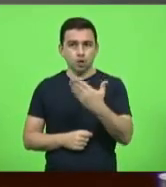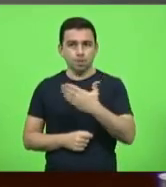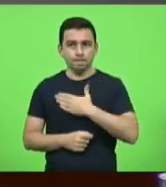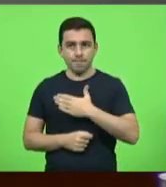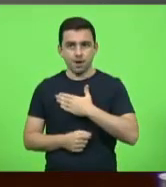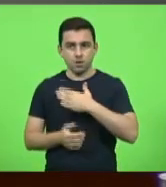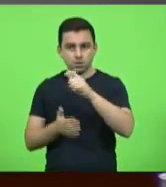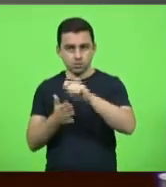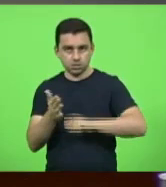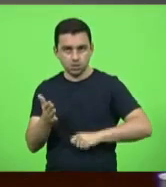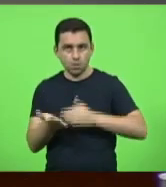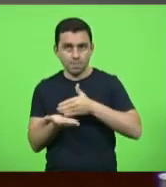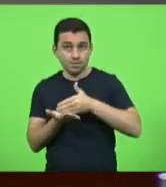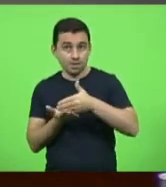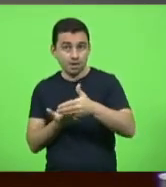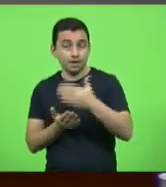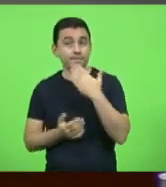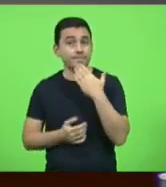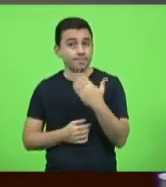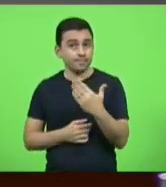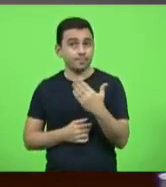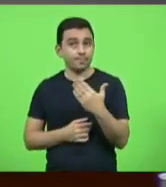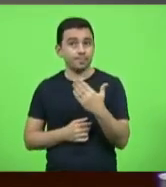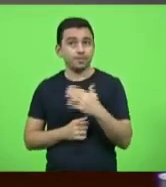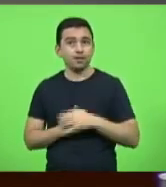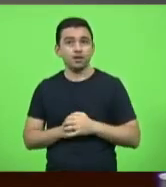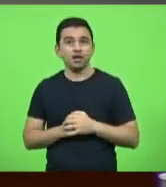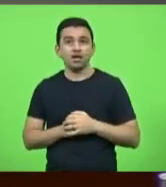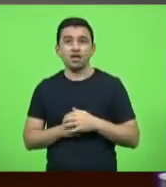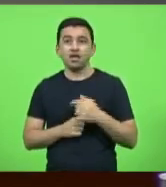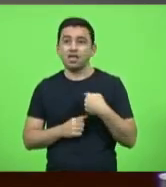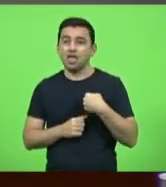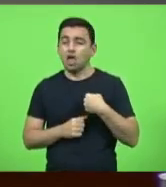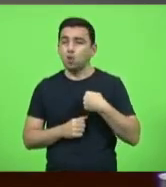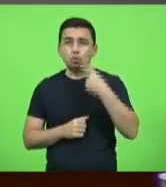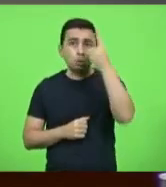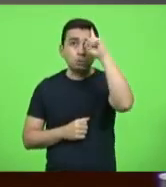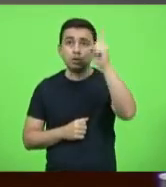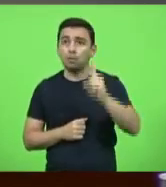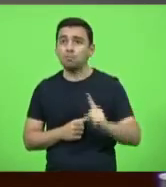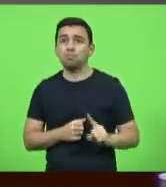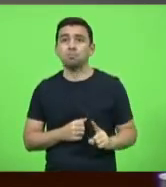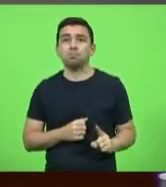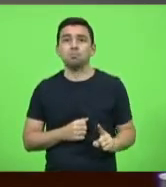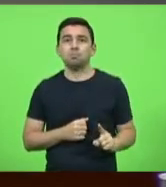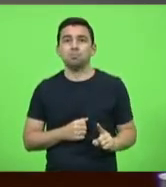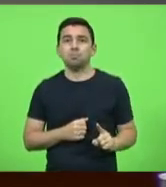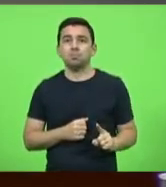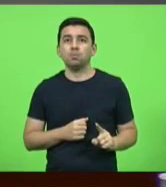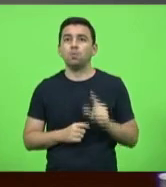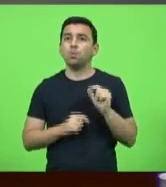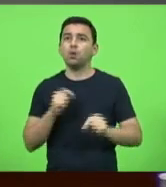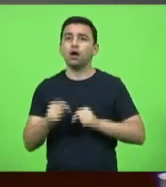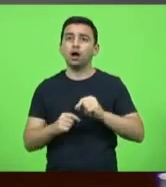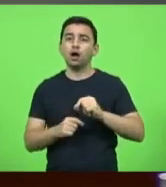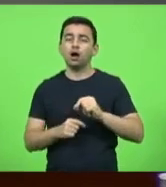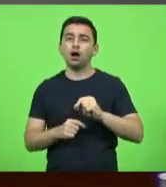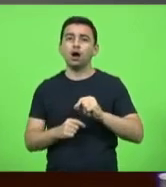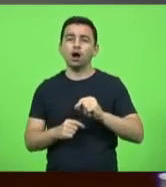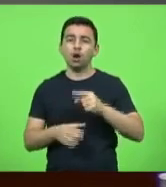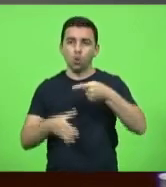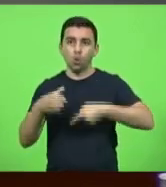dar entrada a esse requerimento, eu não tinha ciência que a Comissão de